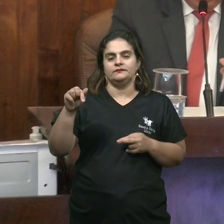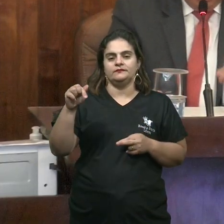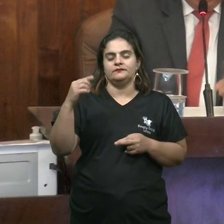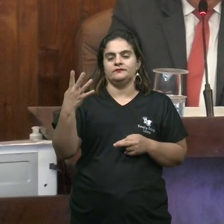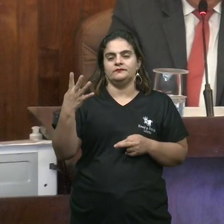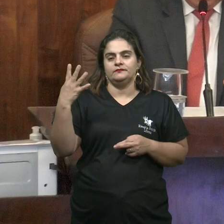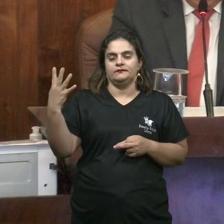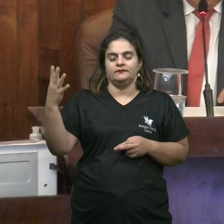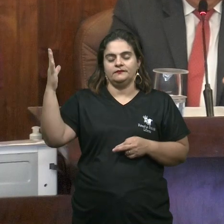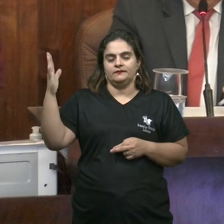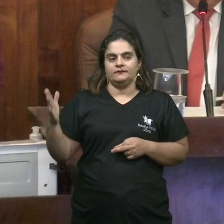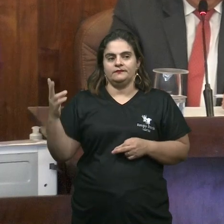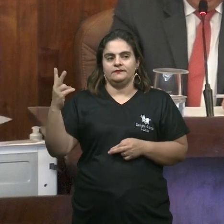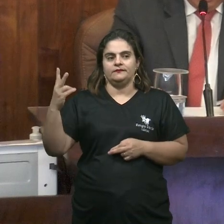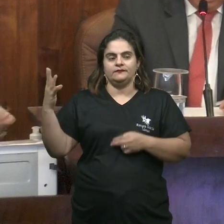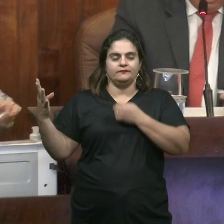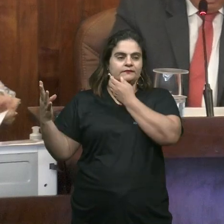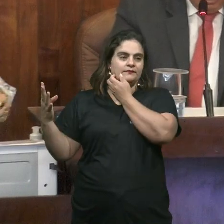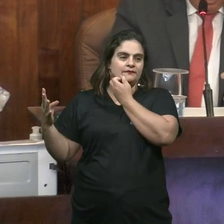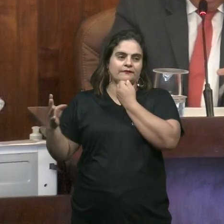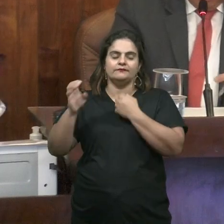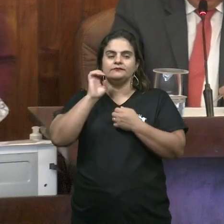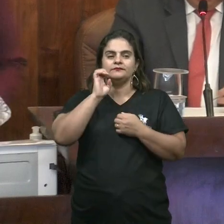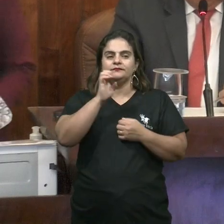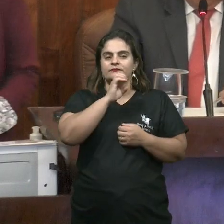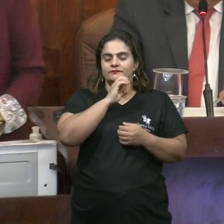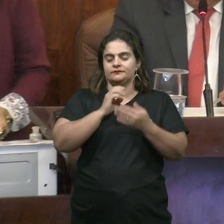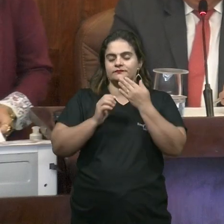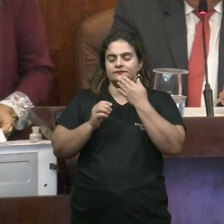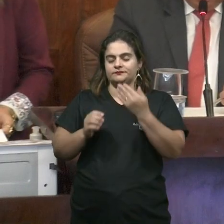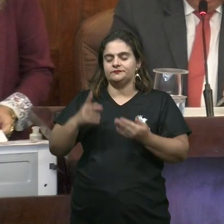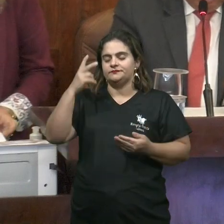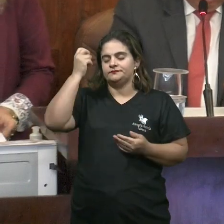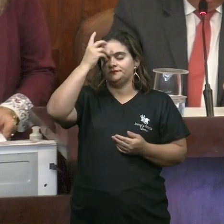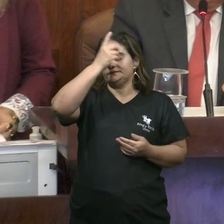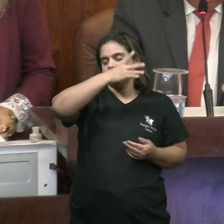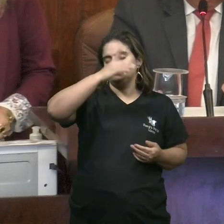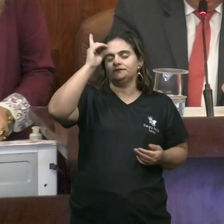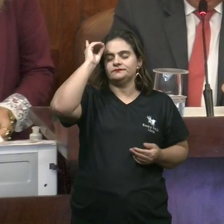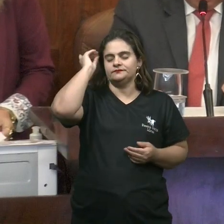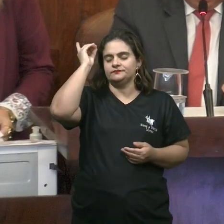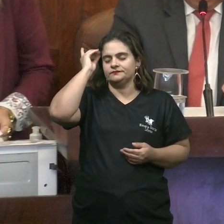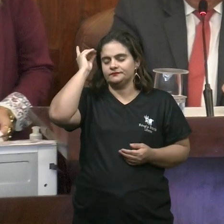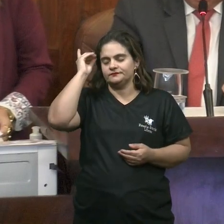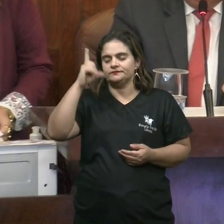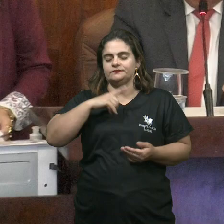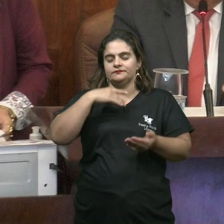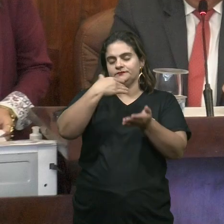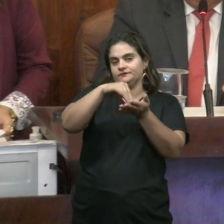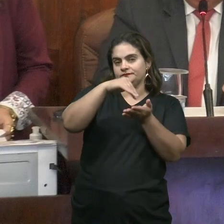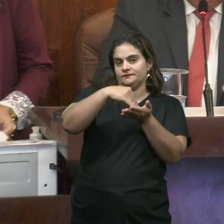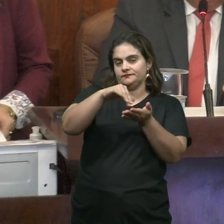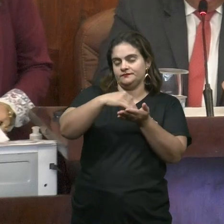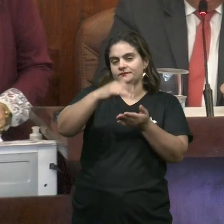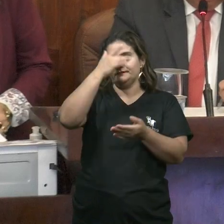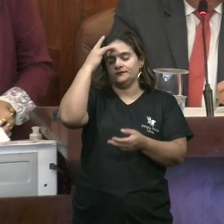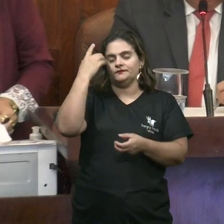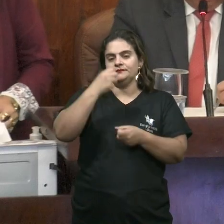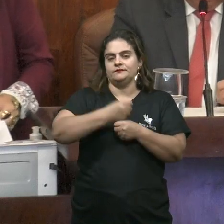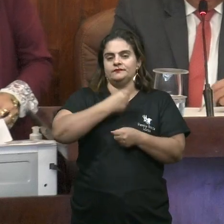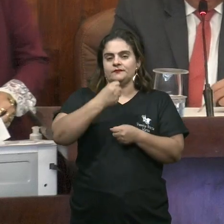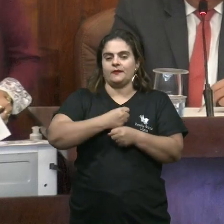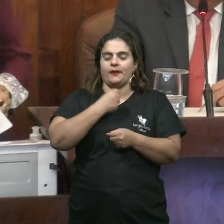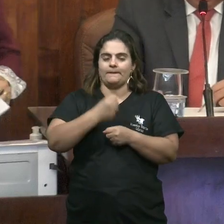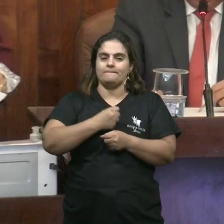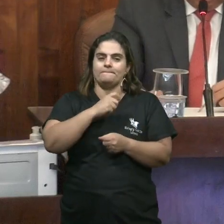Requerimento 1744-2024, vereador Dr. L. Ajeca. Soliciendo ao prefeito municipal, Sr. Daniel Alonso, após contasso que o Secretário Municipal de Obras Públicas, Sr. Fábio Alves